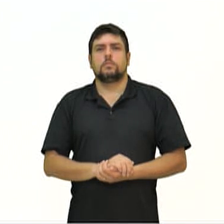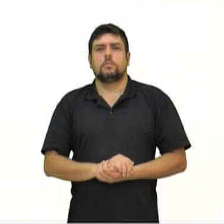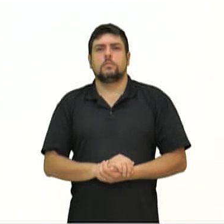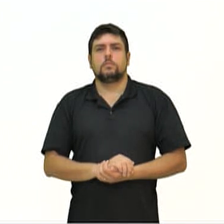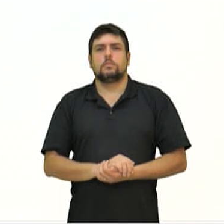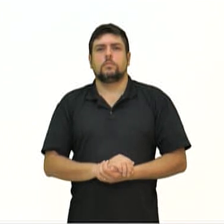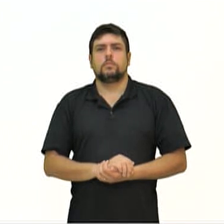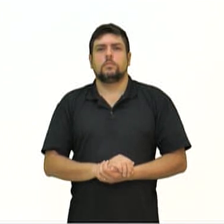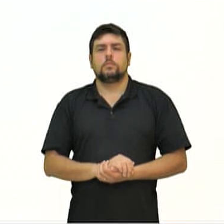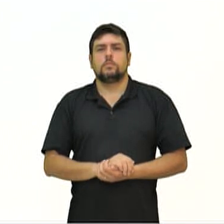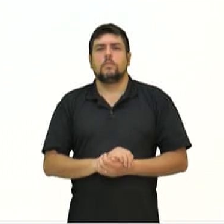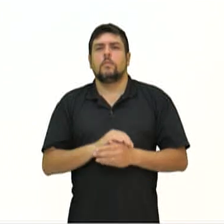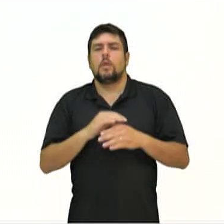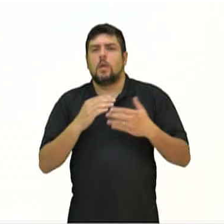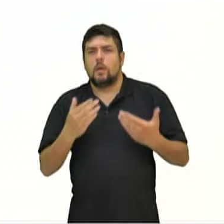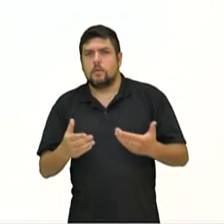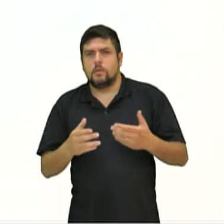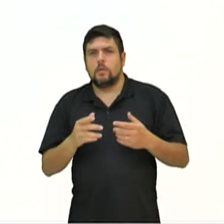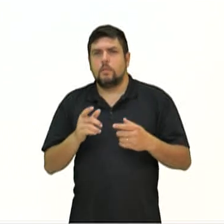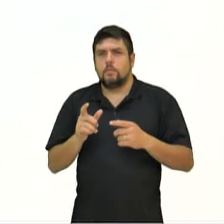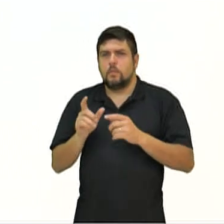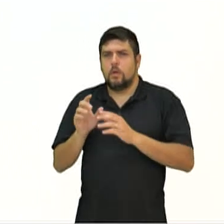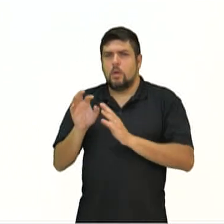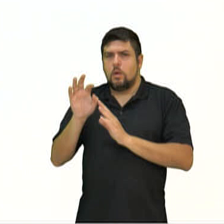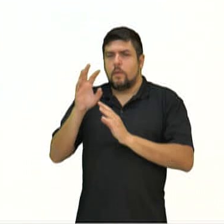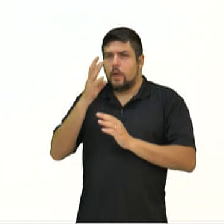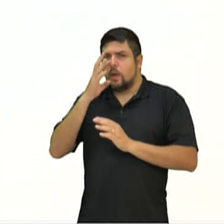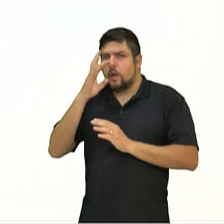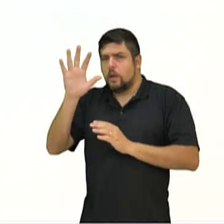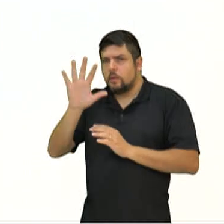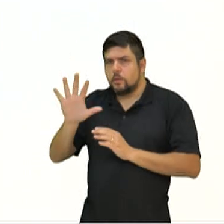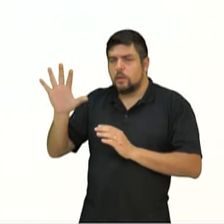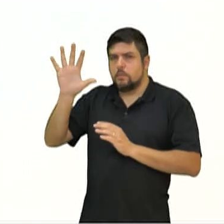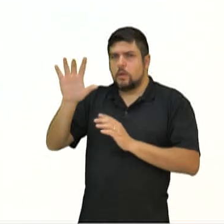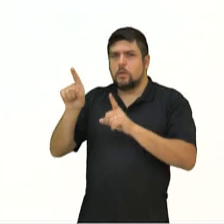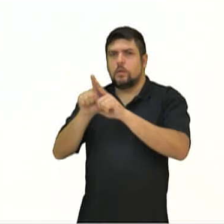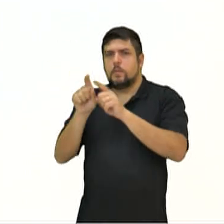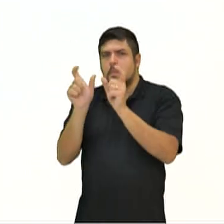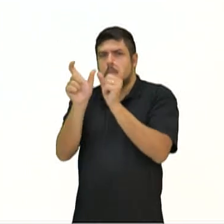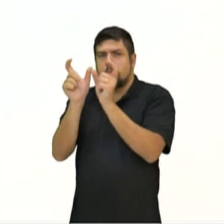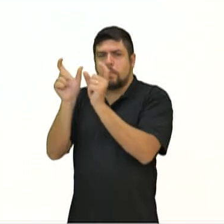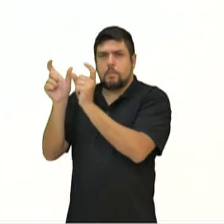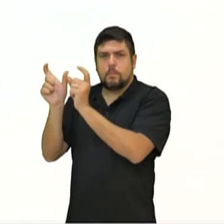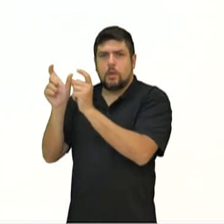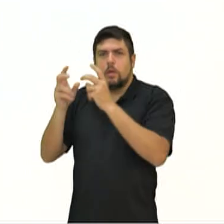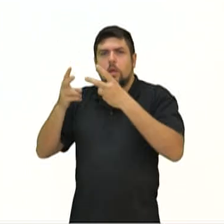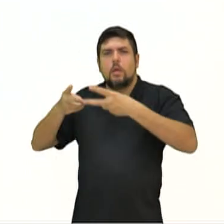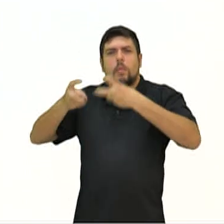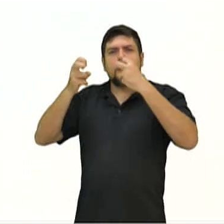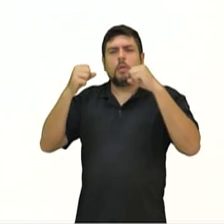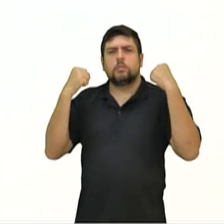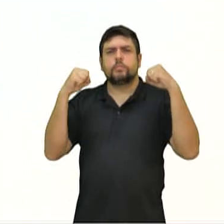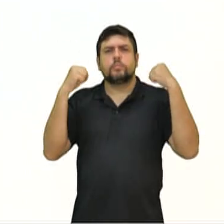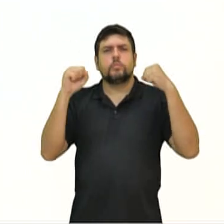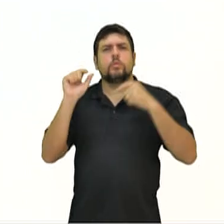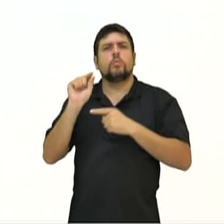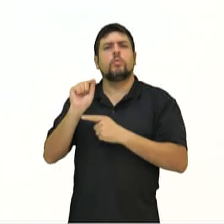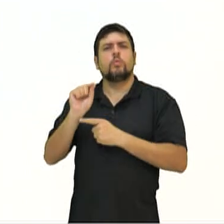image? Considerando a linguagem verbal e a não verbal, quais são as atividades físicas que você consegue ver na imagem que está ali do